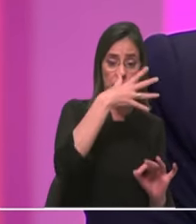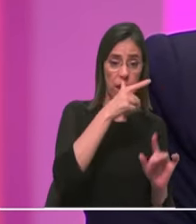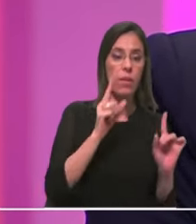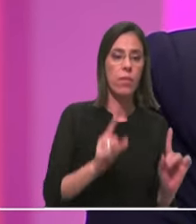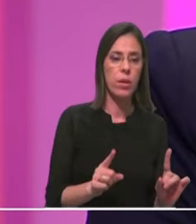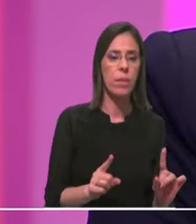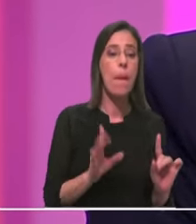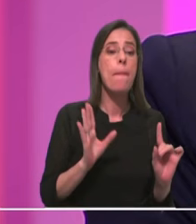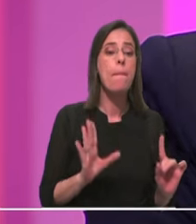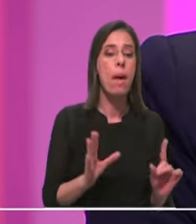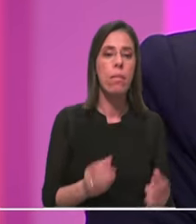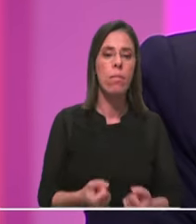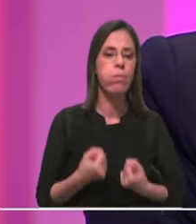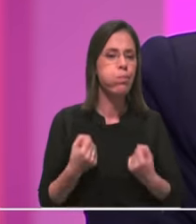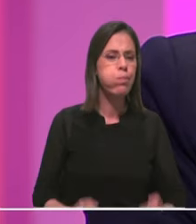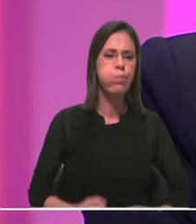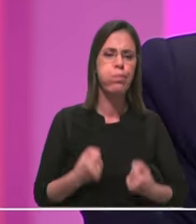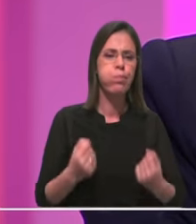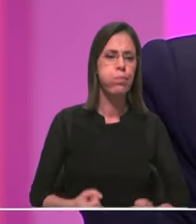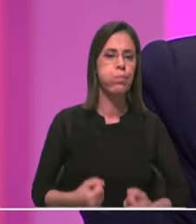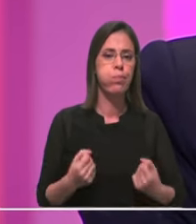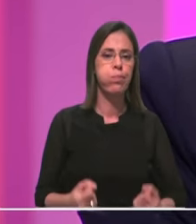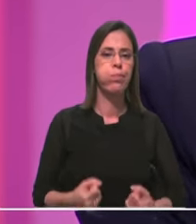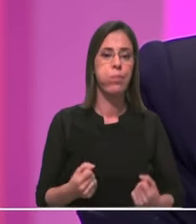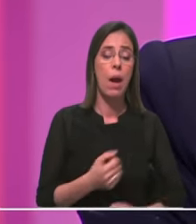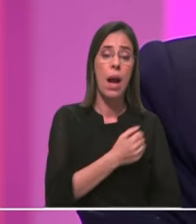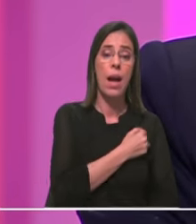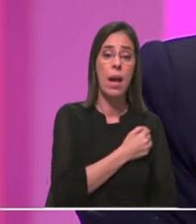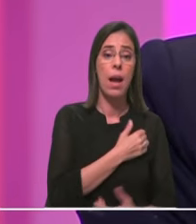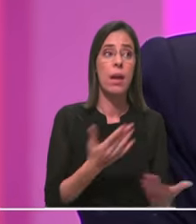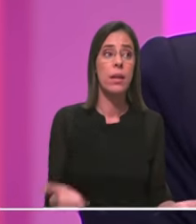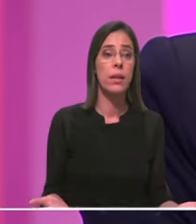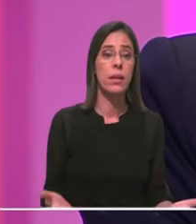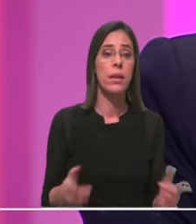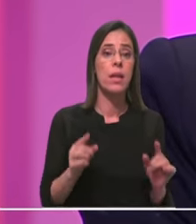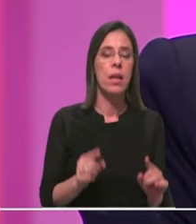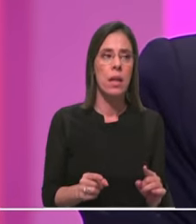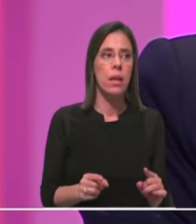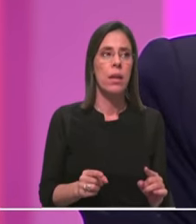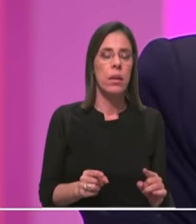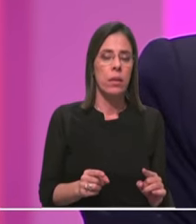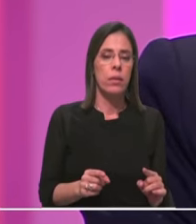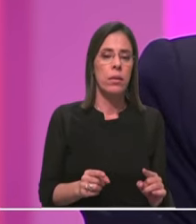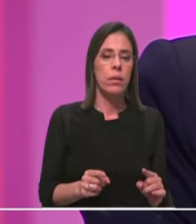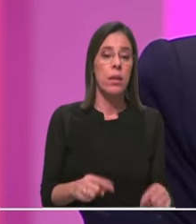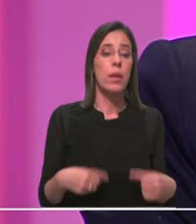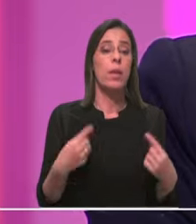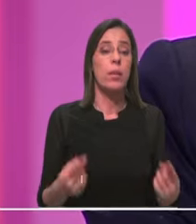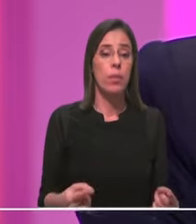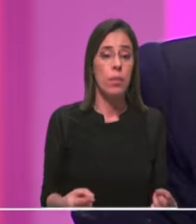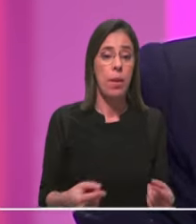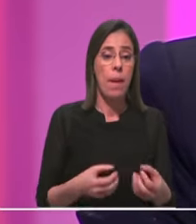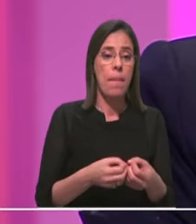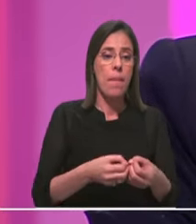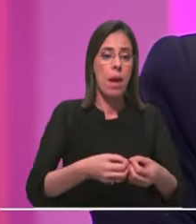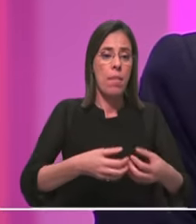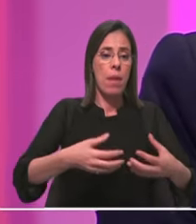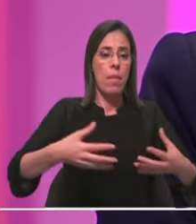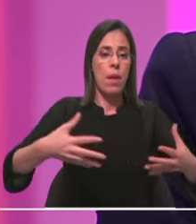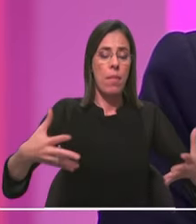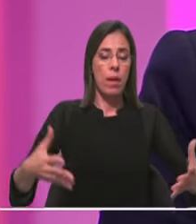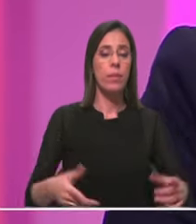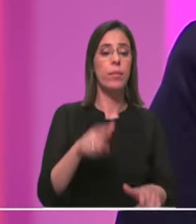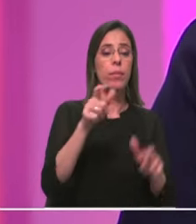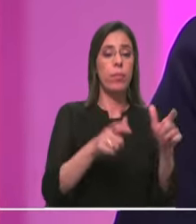infelizmente não conseguem encontrar uma casa e isto depois vai se multiplicando